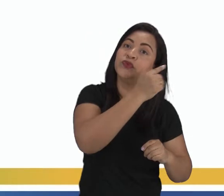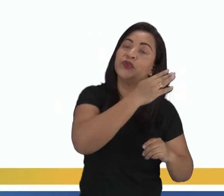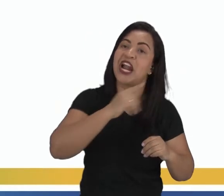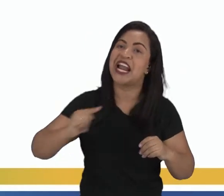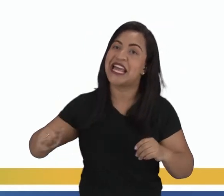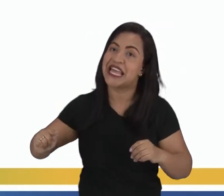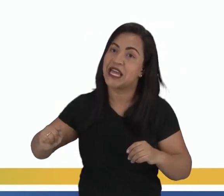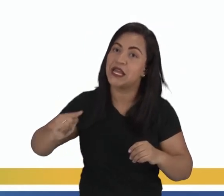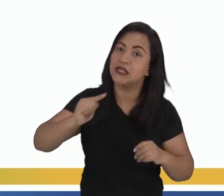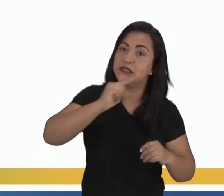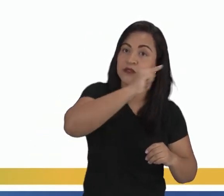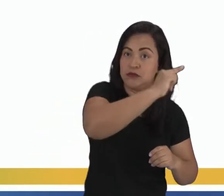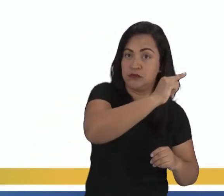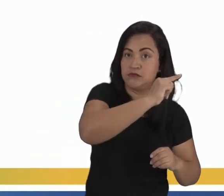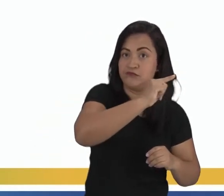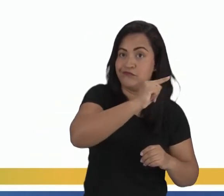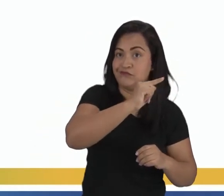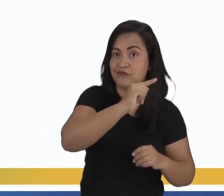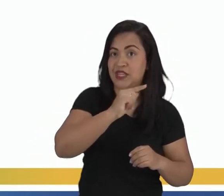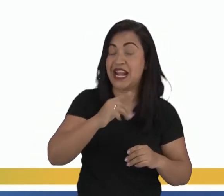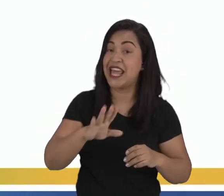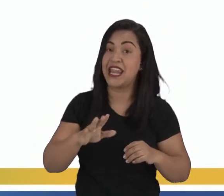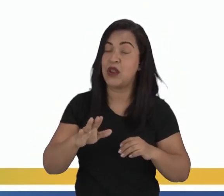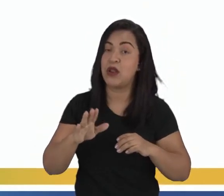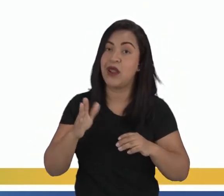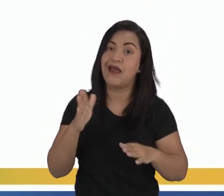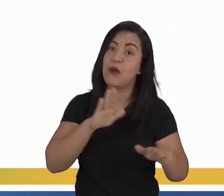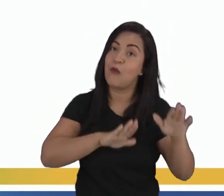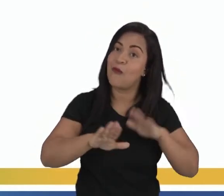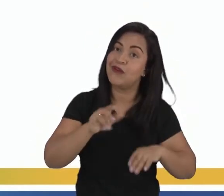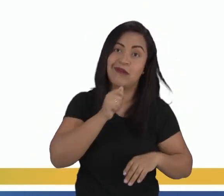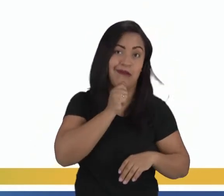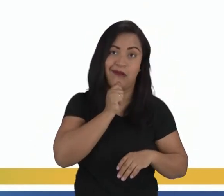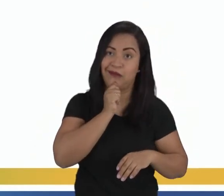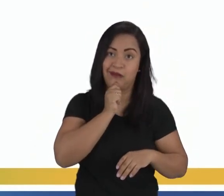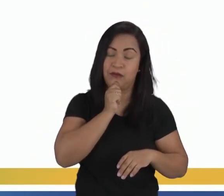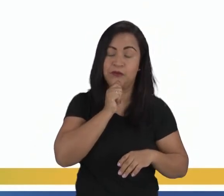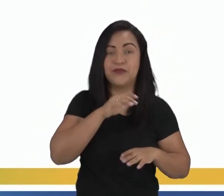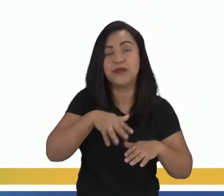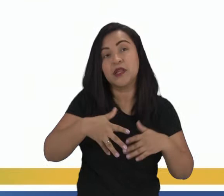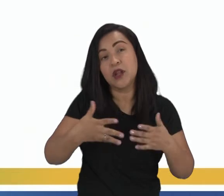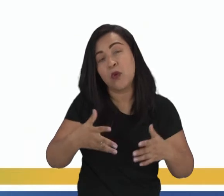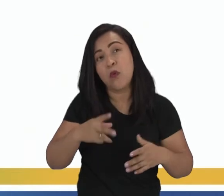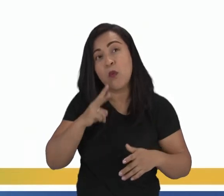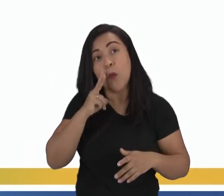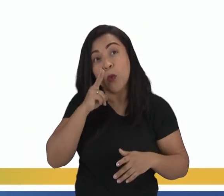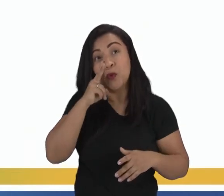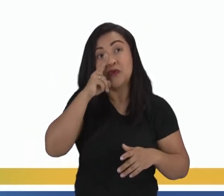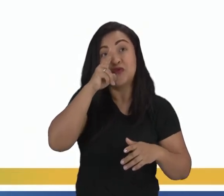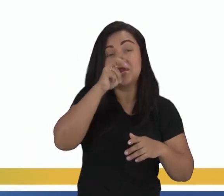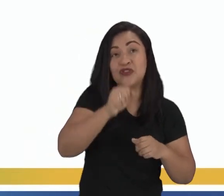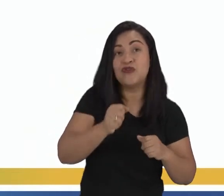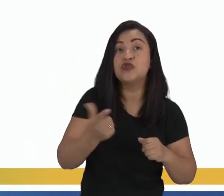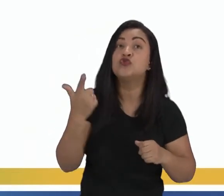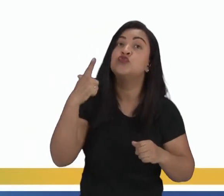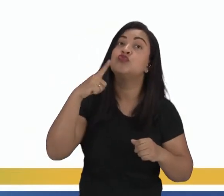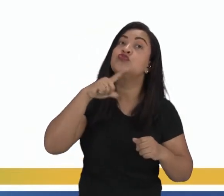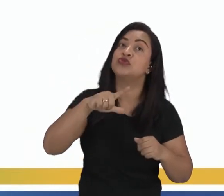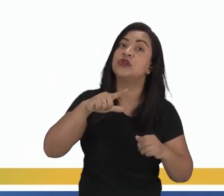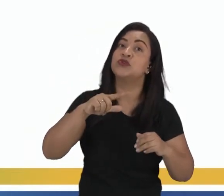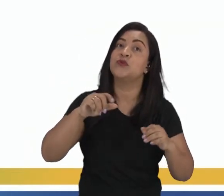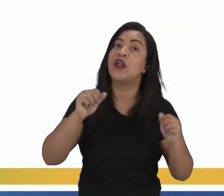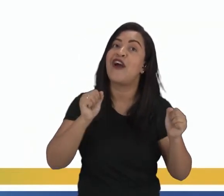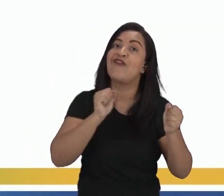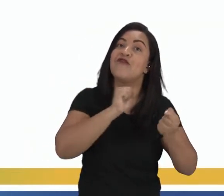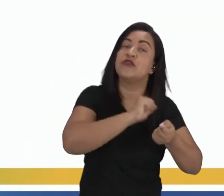atrito, até aí eu não tenho movimento do corpo. Quando a força externa supera a força de atrito, aí nós já